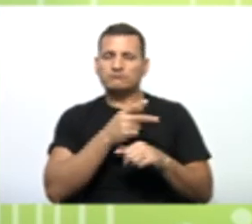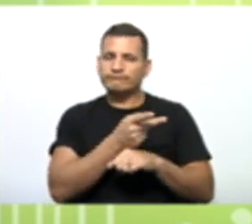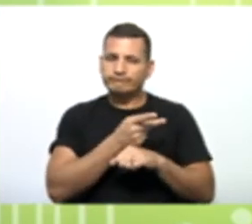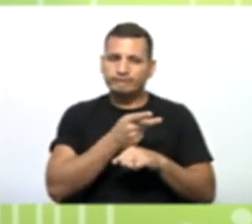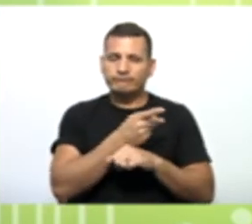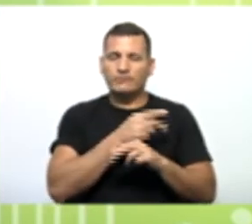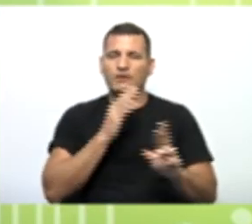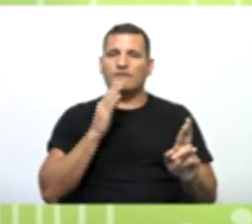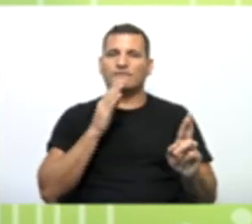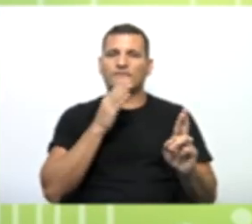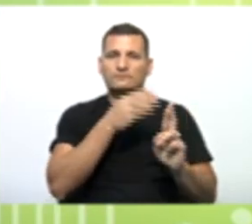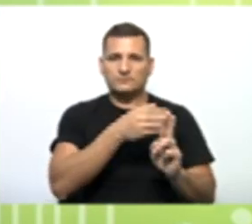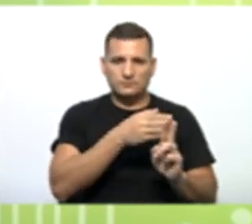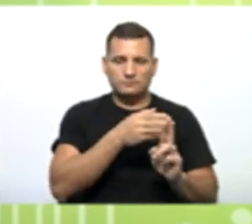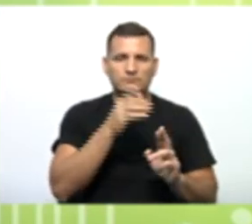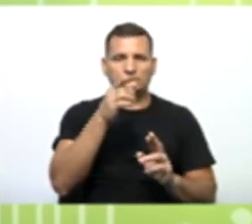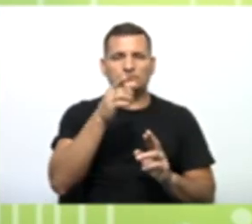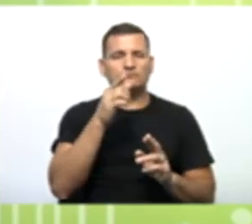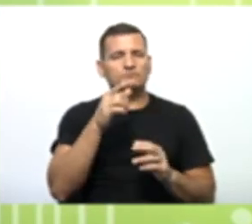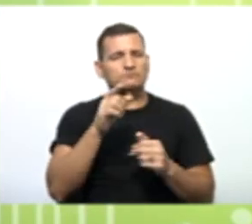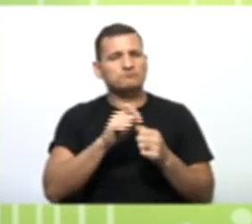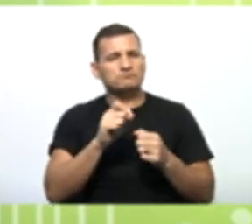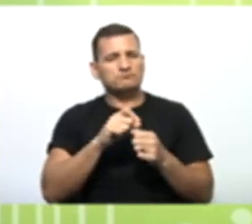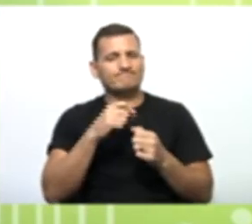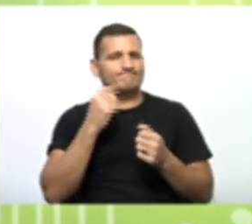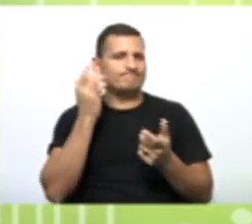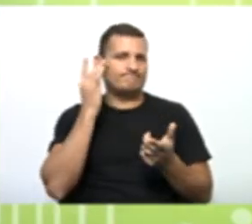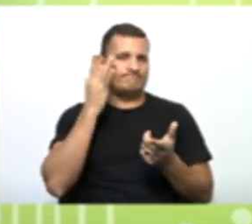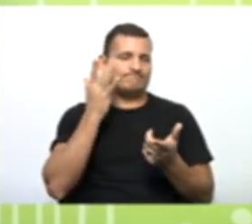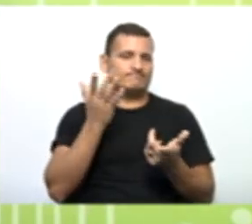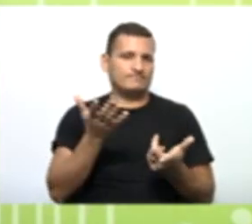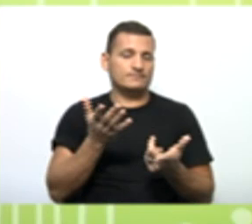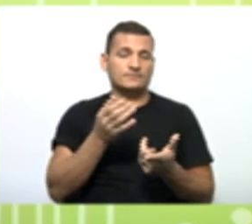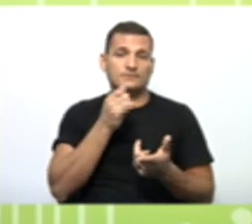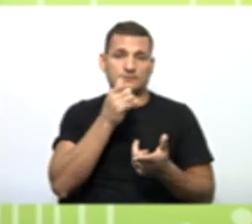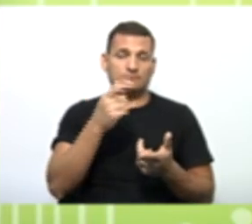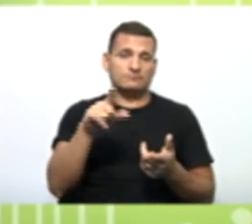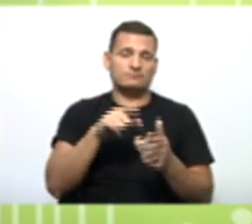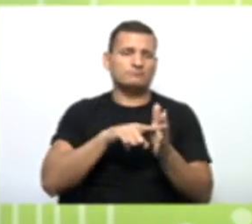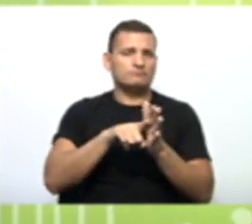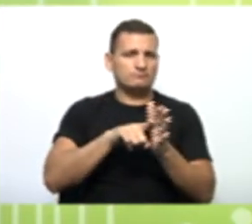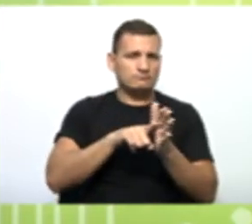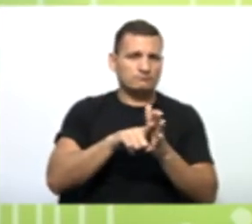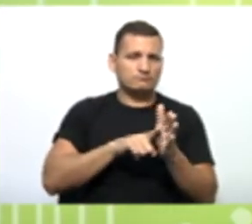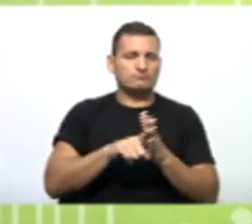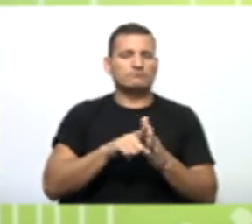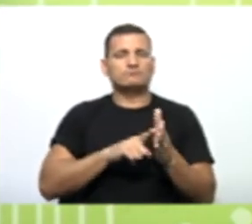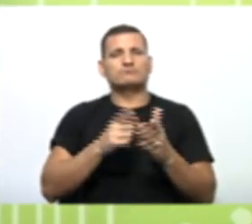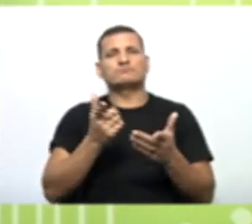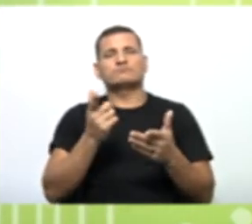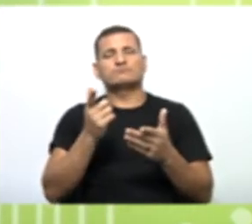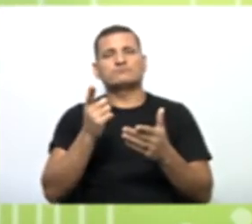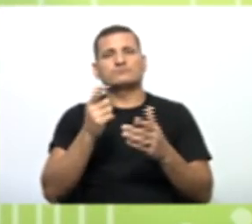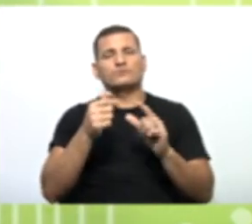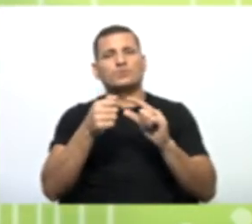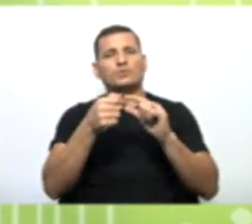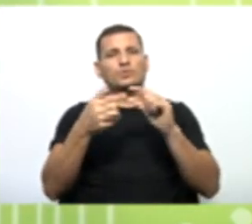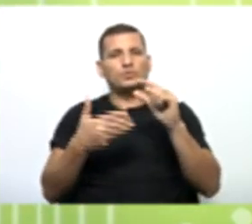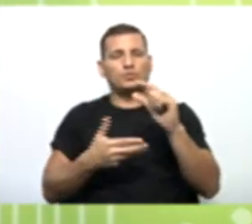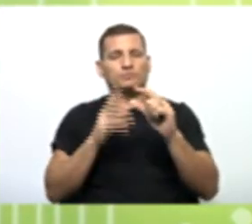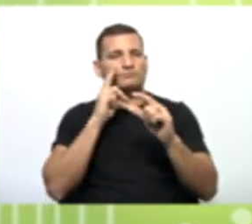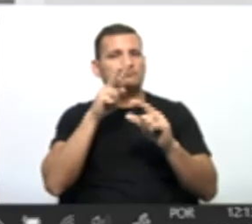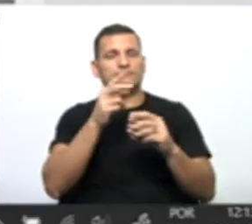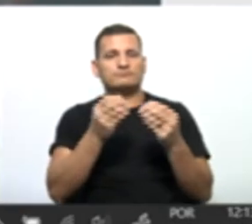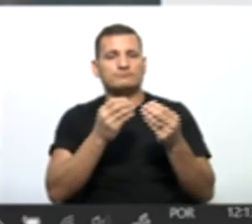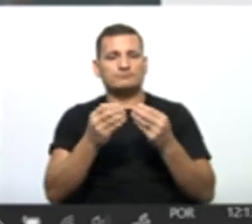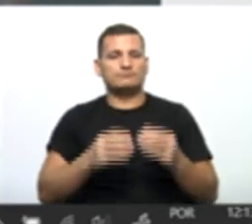referência. Não sei se vocês fizeram isso, mas se vocês pesquisar lá no Google mesmo, layout Wireframe, olha o que vai aparecer